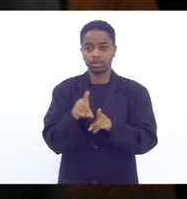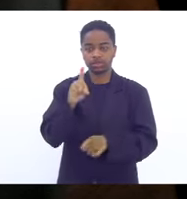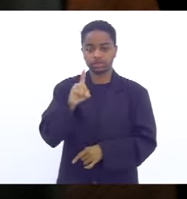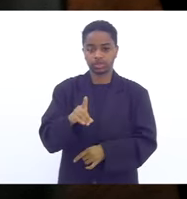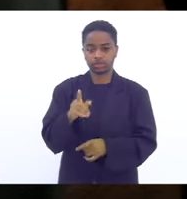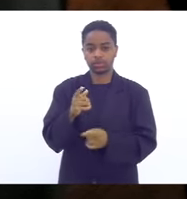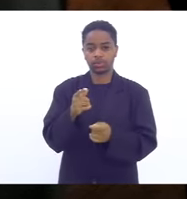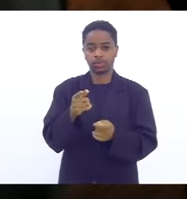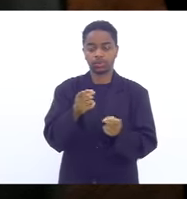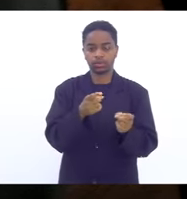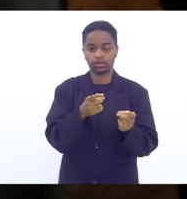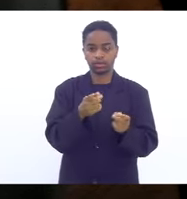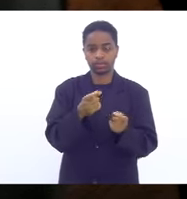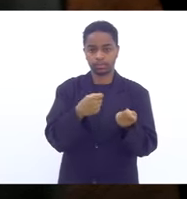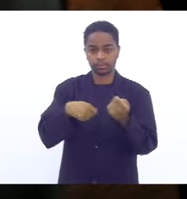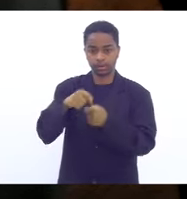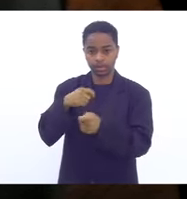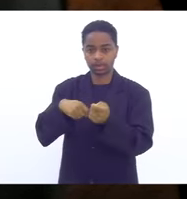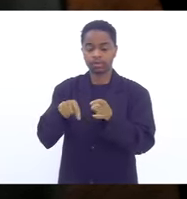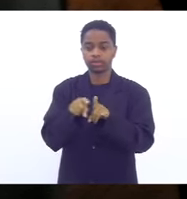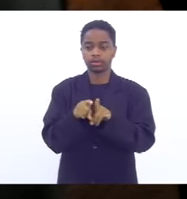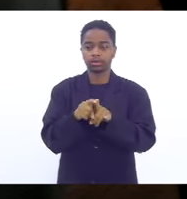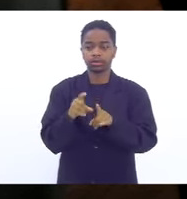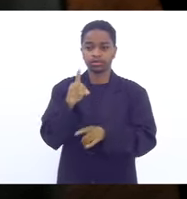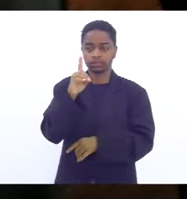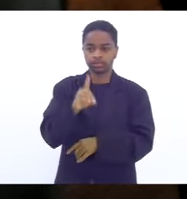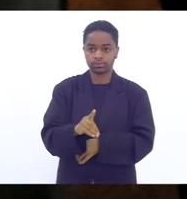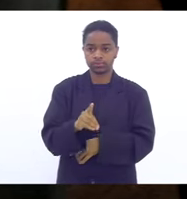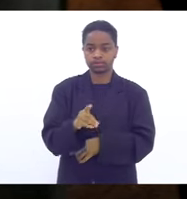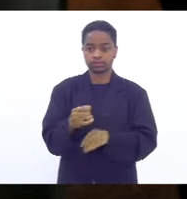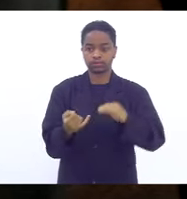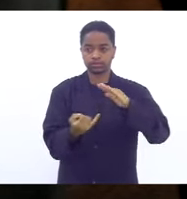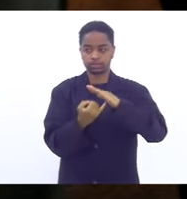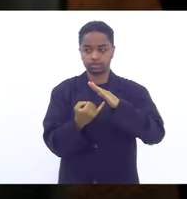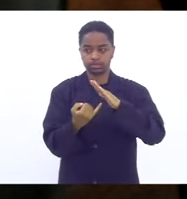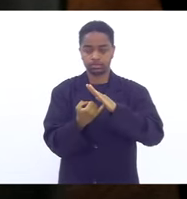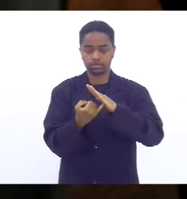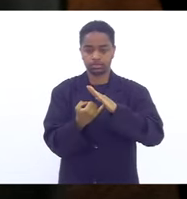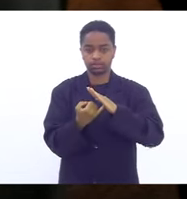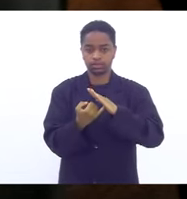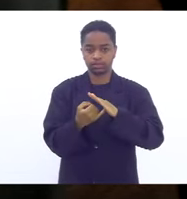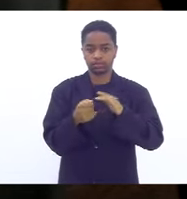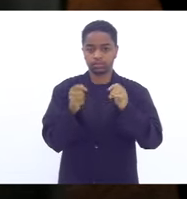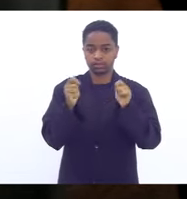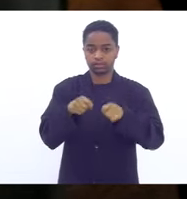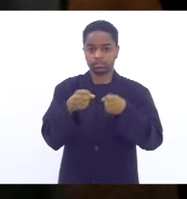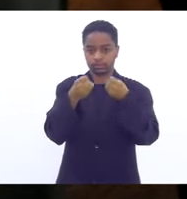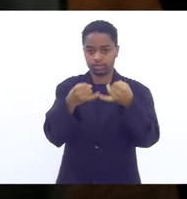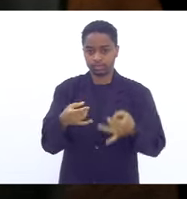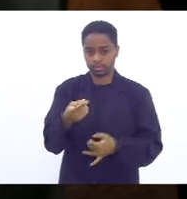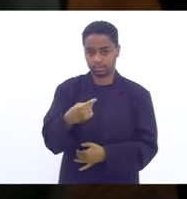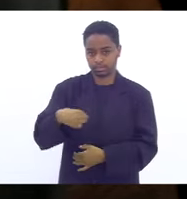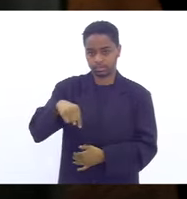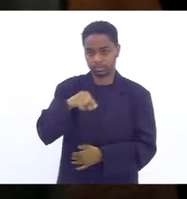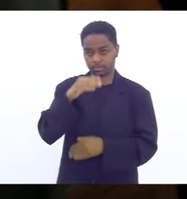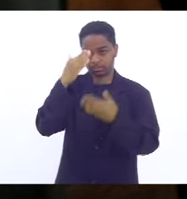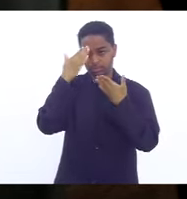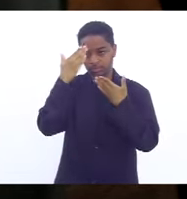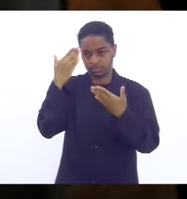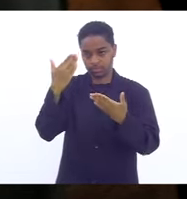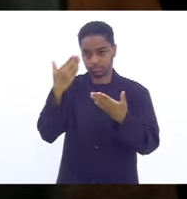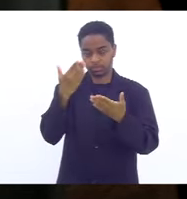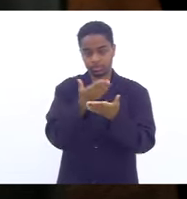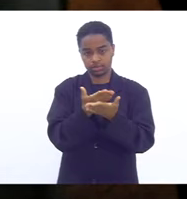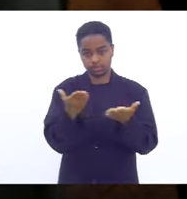mercado, a diretora institucional, para prestar quaisquer esclarecimentos de Vossa Excelência. Muito obrigada